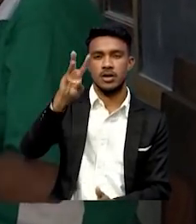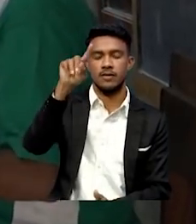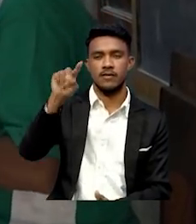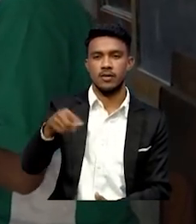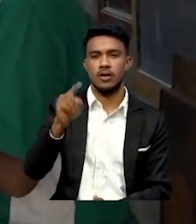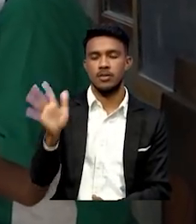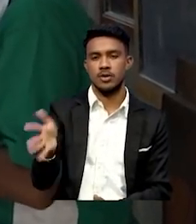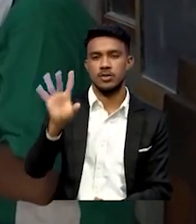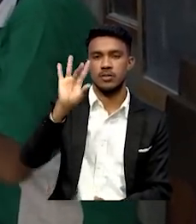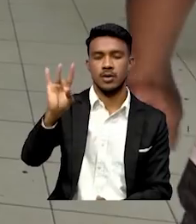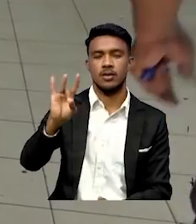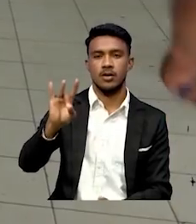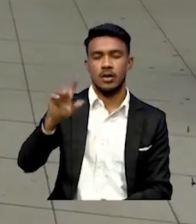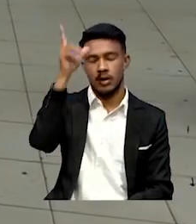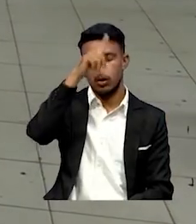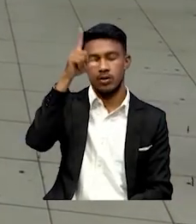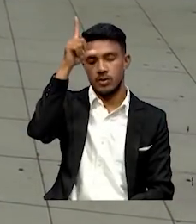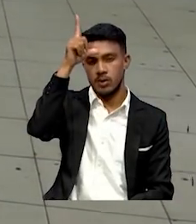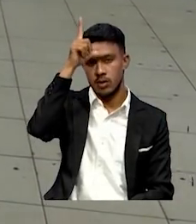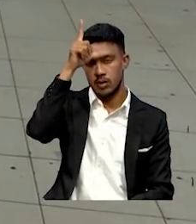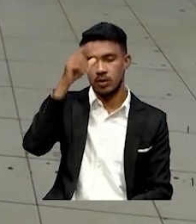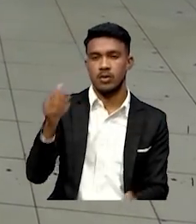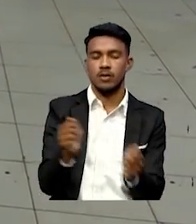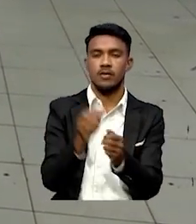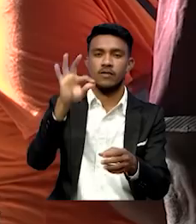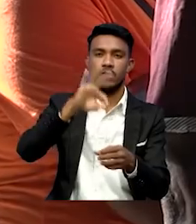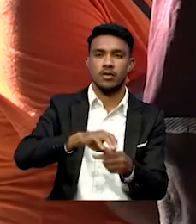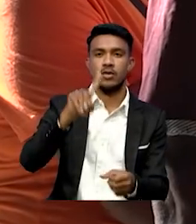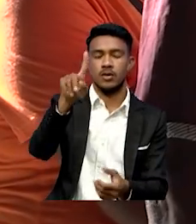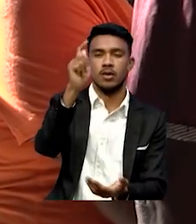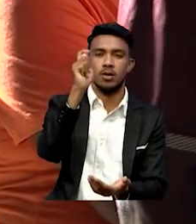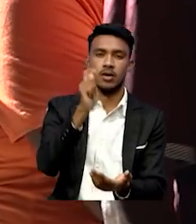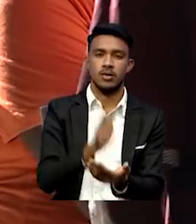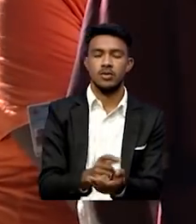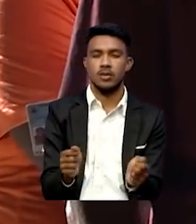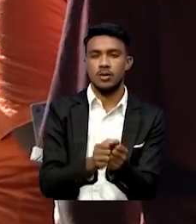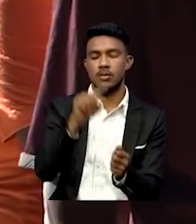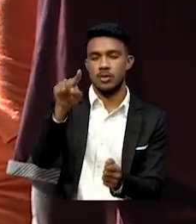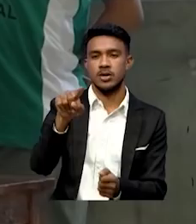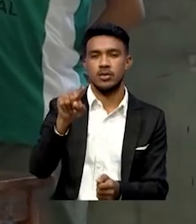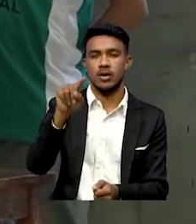tuir candidato Francisco Guterres Luolo, o votus riung atus ida resing, o porcento rua nulu